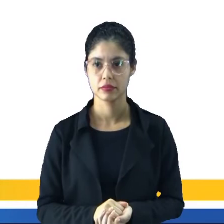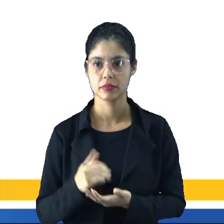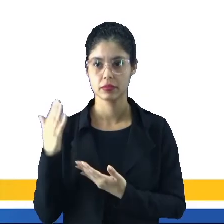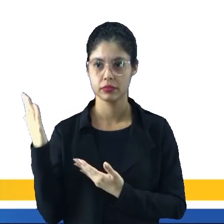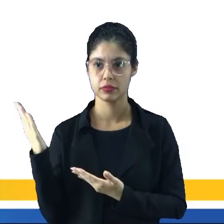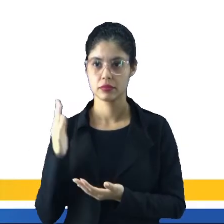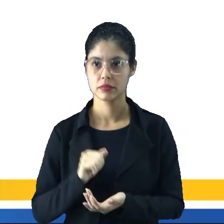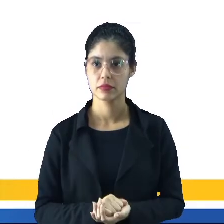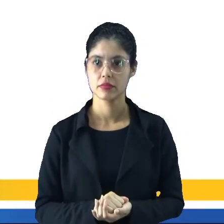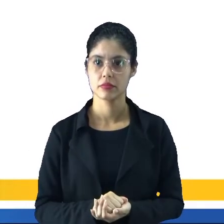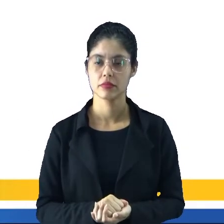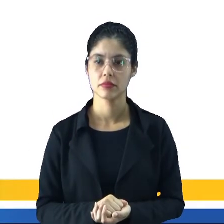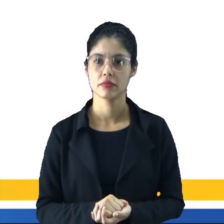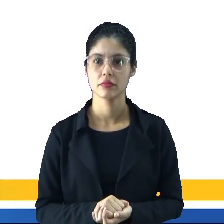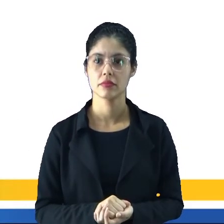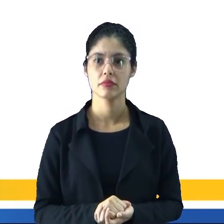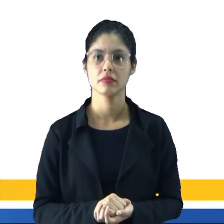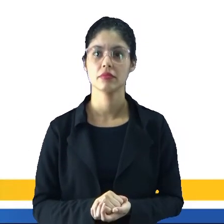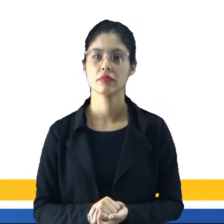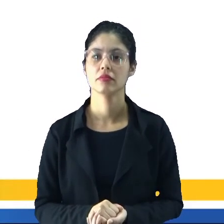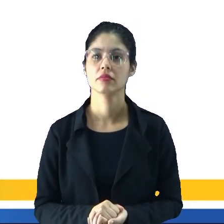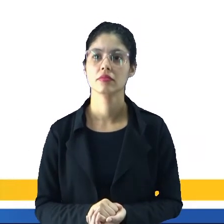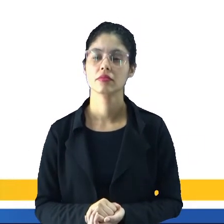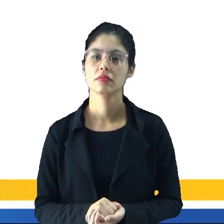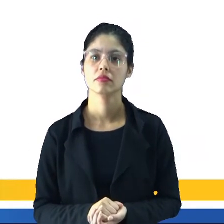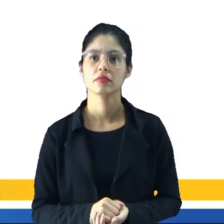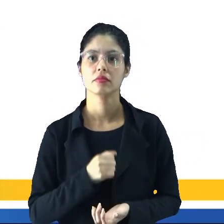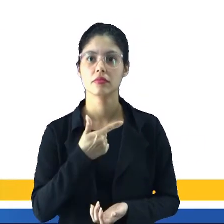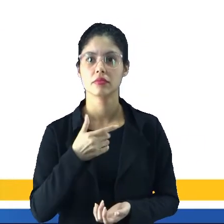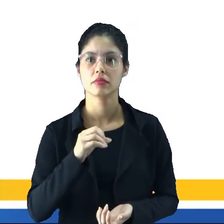esse aqui é essa questão do Enem de